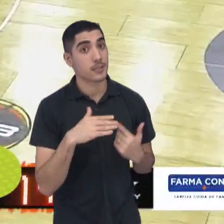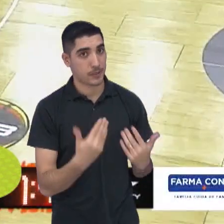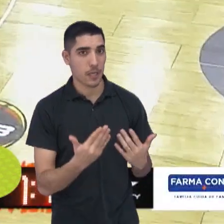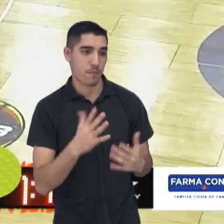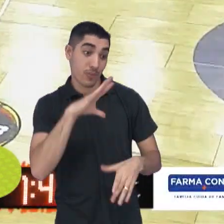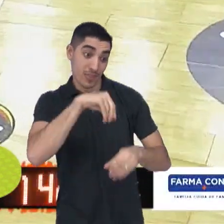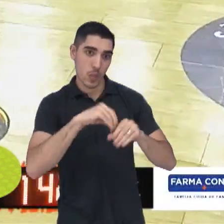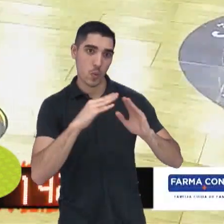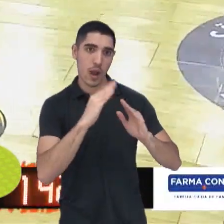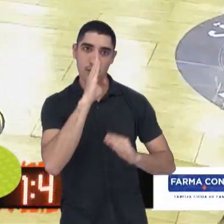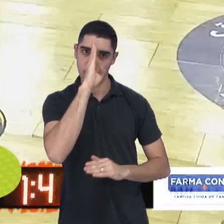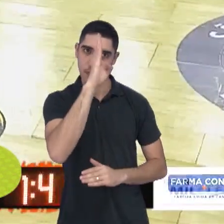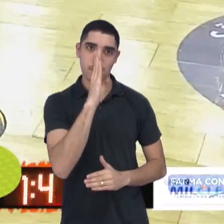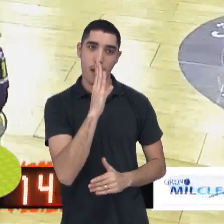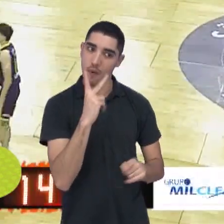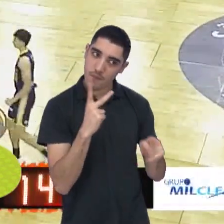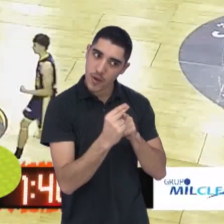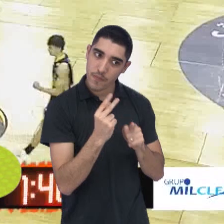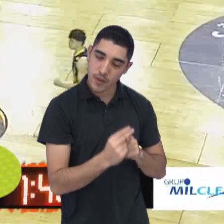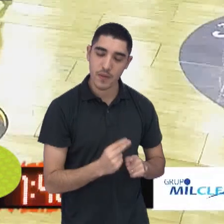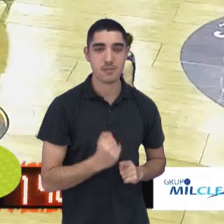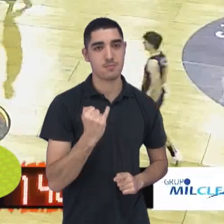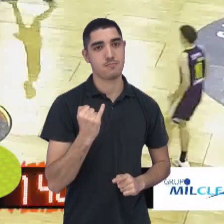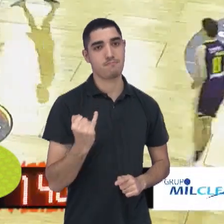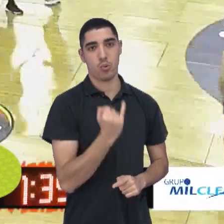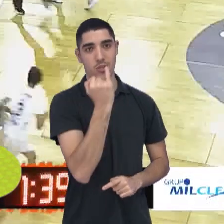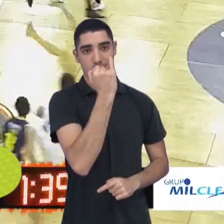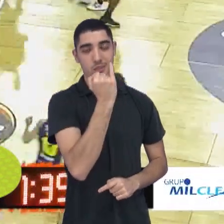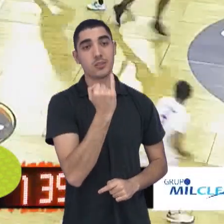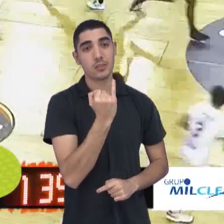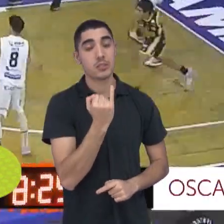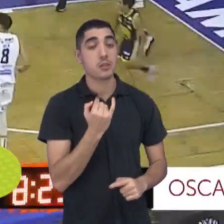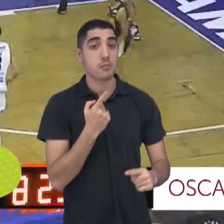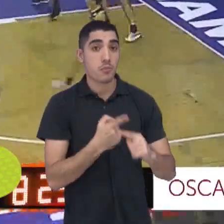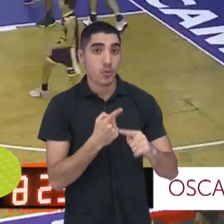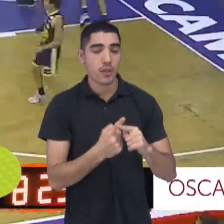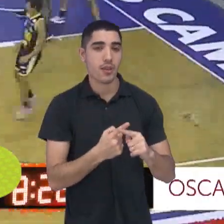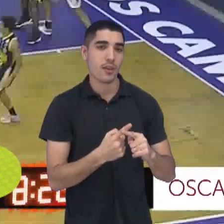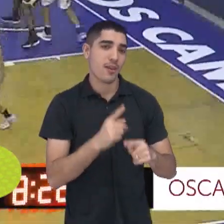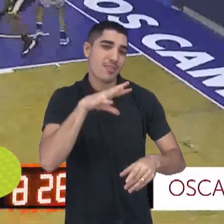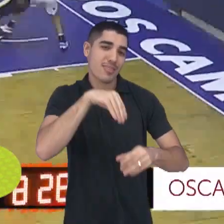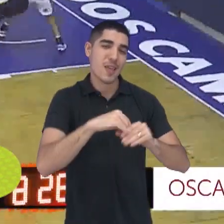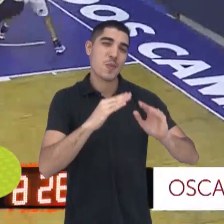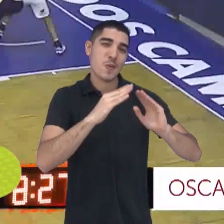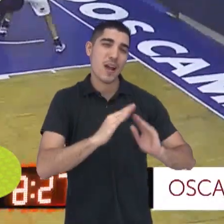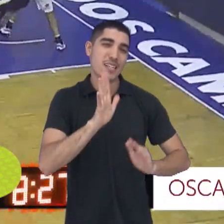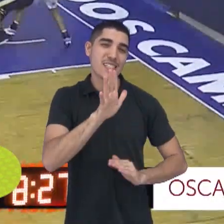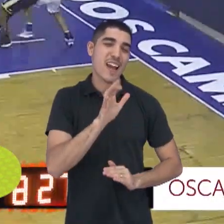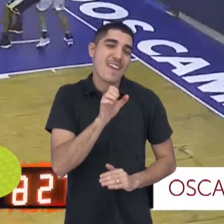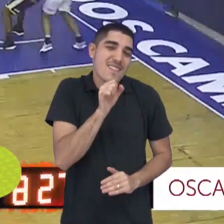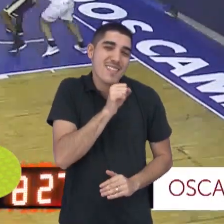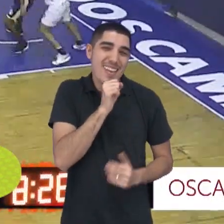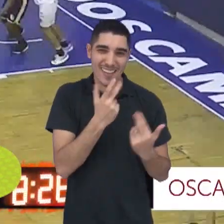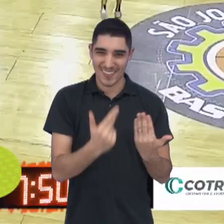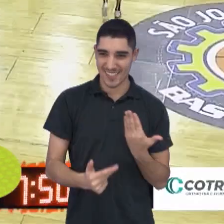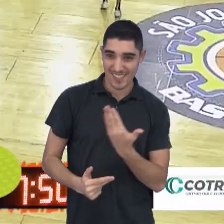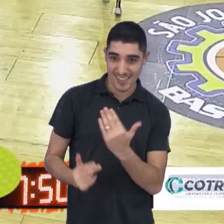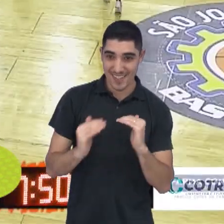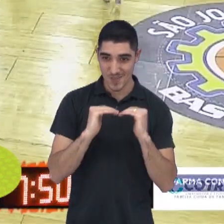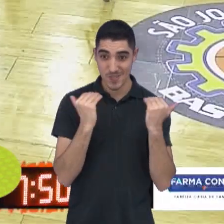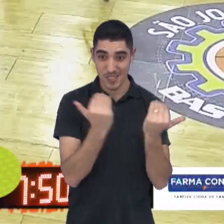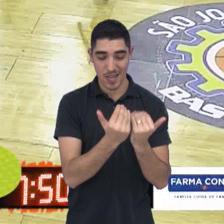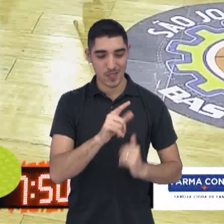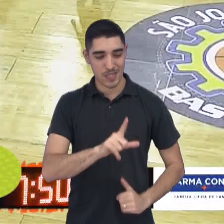Principalmente em casa, né? Voltar a vencer e principalmente, né, ainda mais voltando à velha casa, né? Ao Lineu de Moura, que é